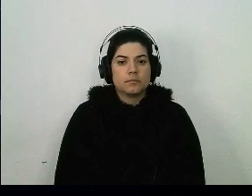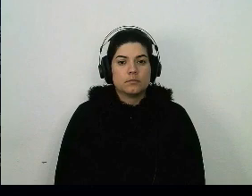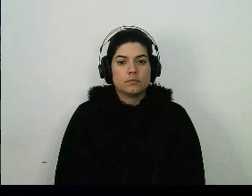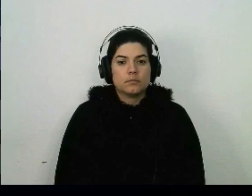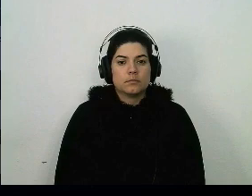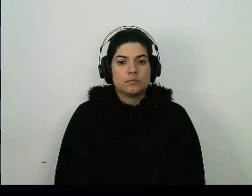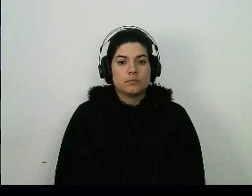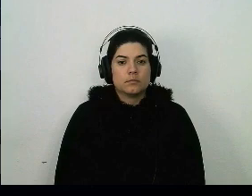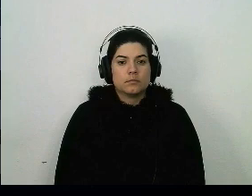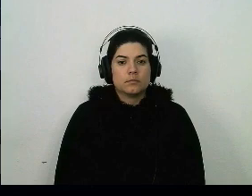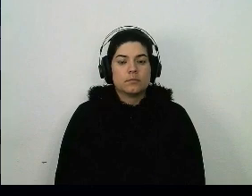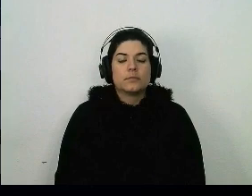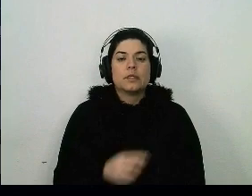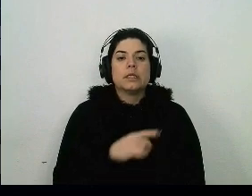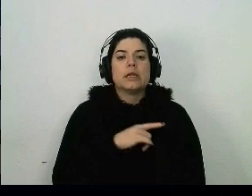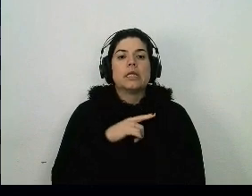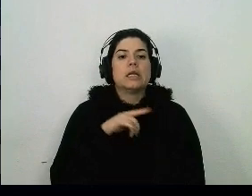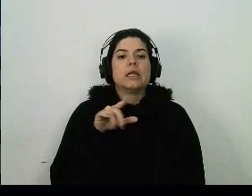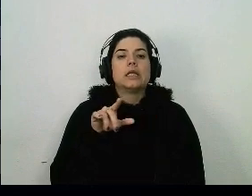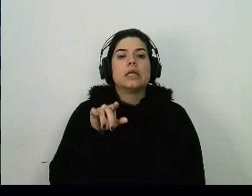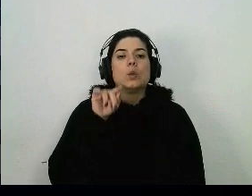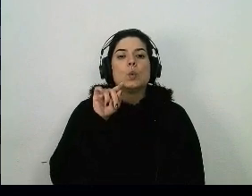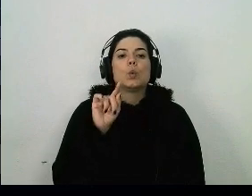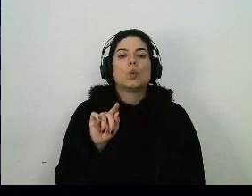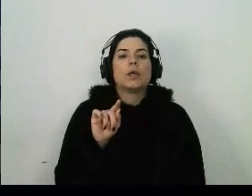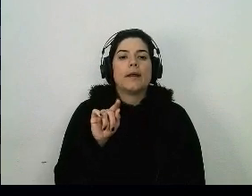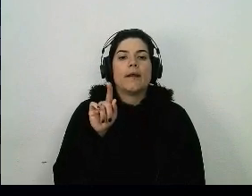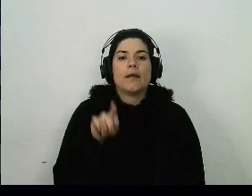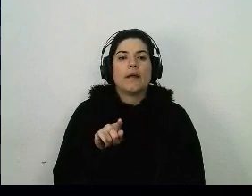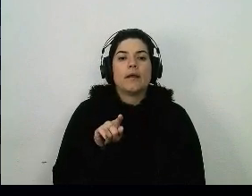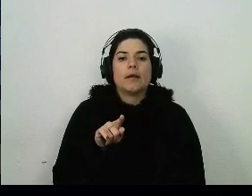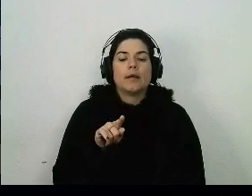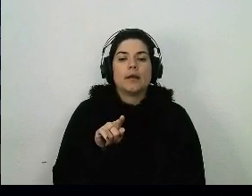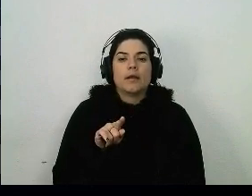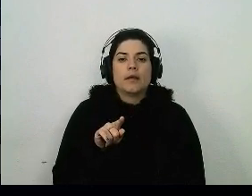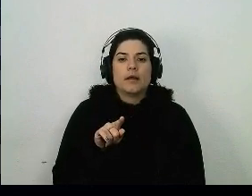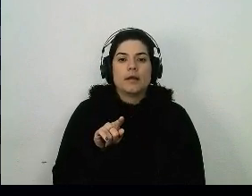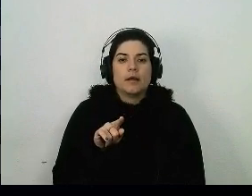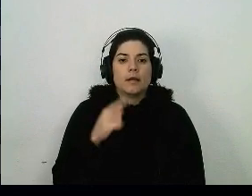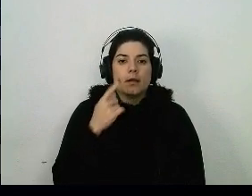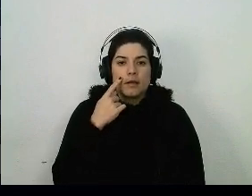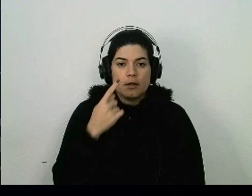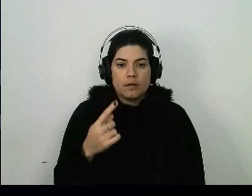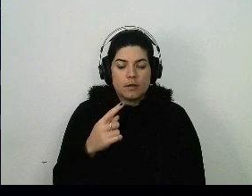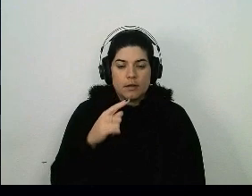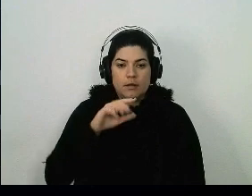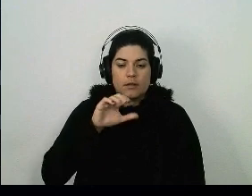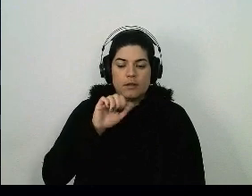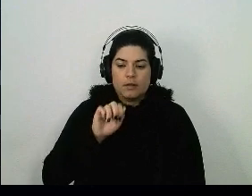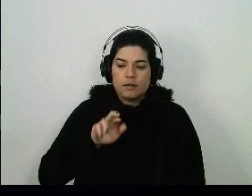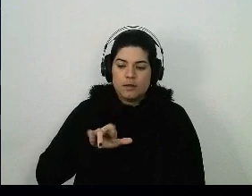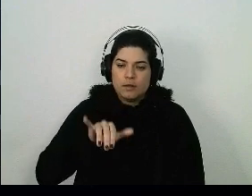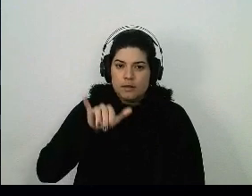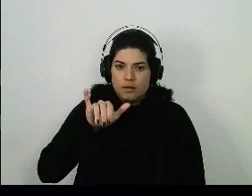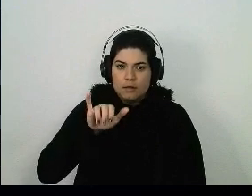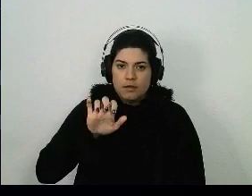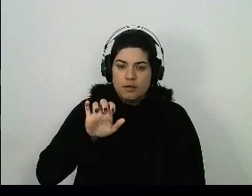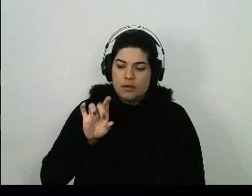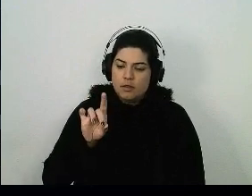E tem essa opção aqui que chama Carry Editor. Basta a gente entrar com o nosso